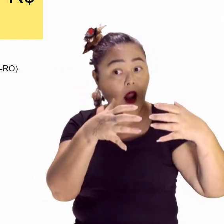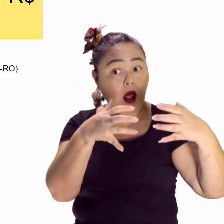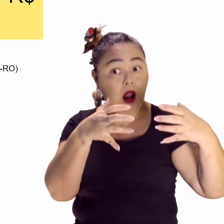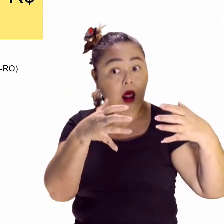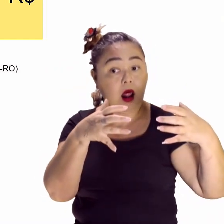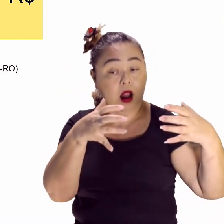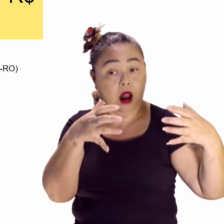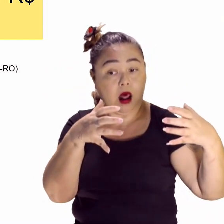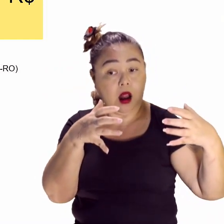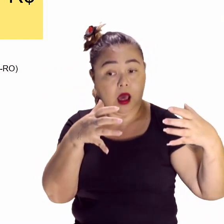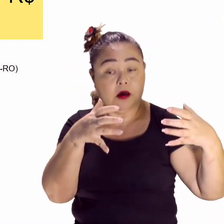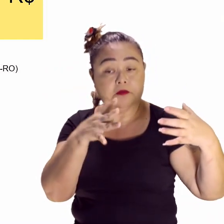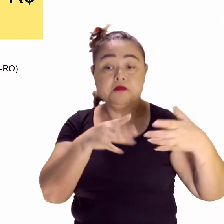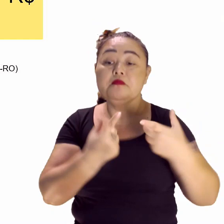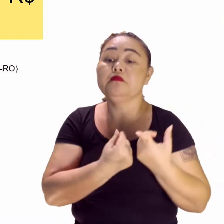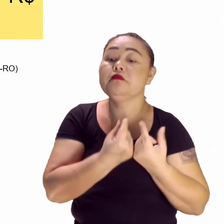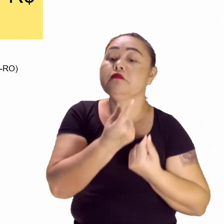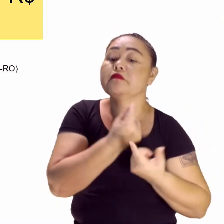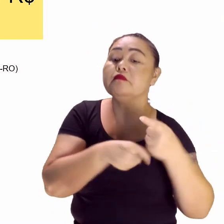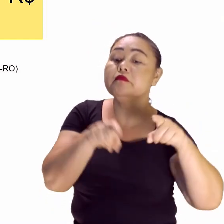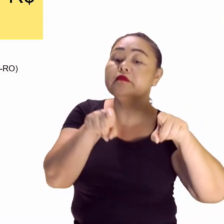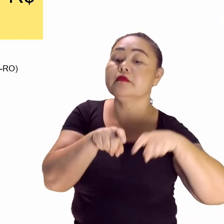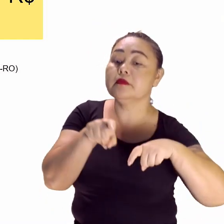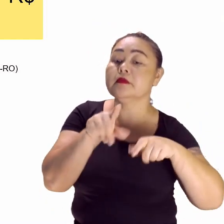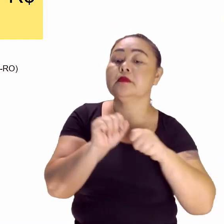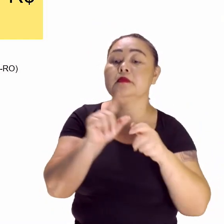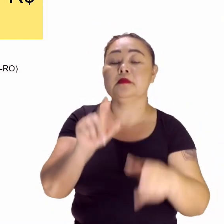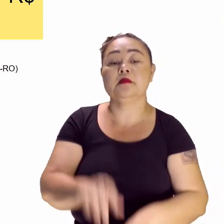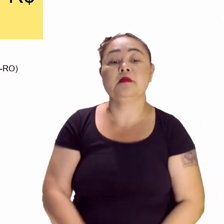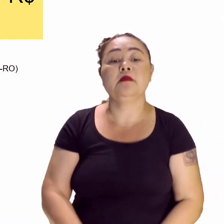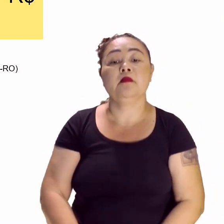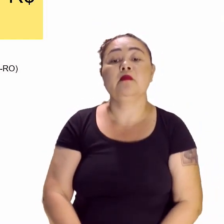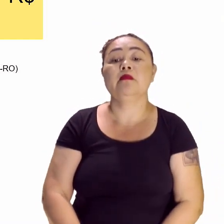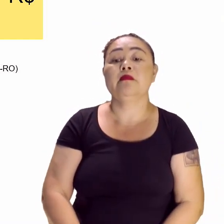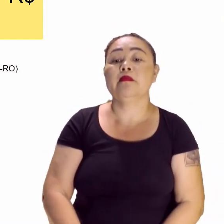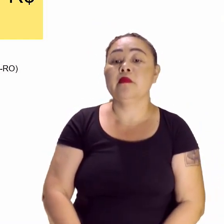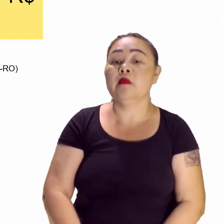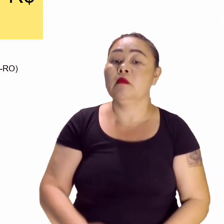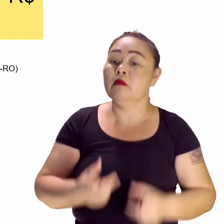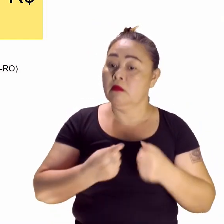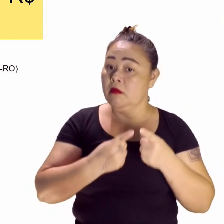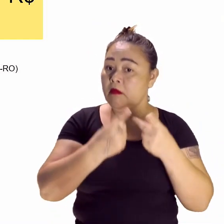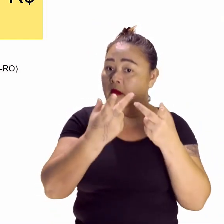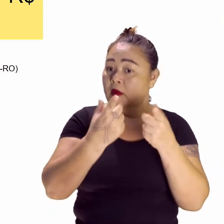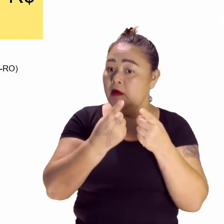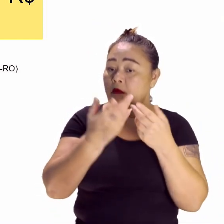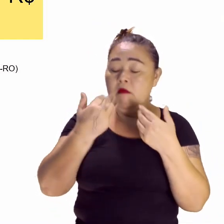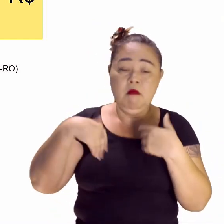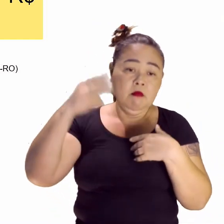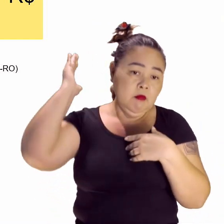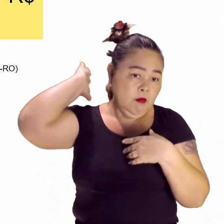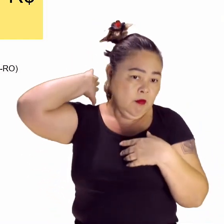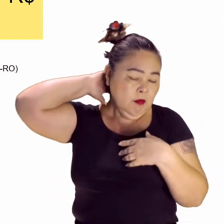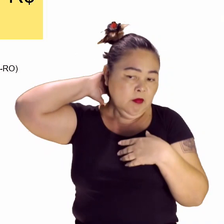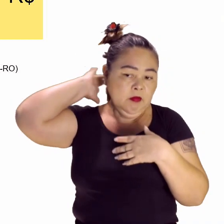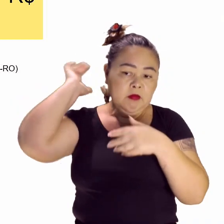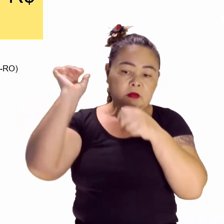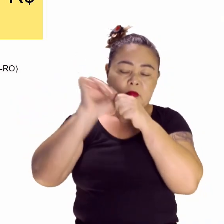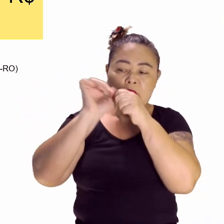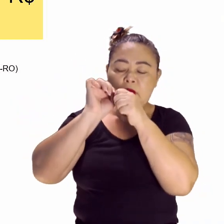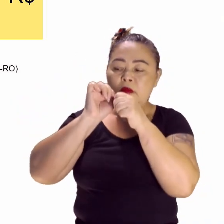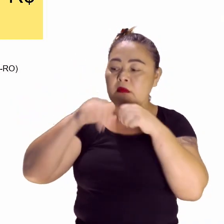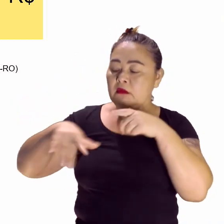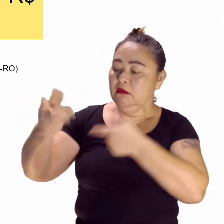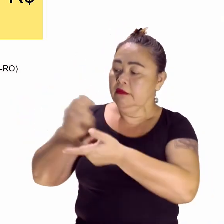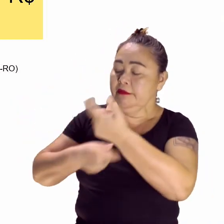cada ano que que se passa no agronegócio certo Professor Jorge perfeito aí quando a gente fala aqui do Pará sempre a gente vai quando fala dessas Produções do